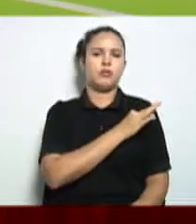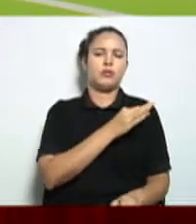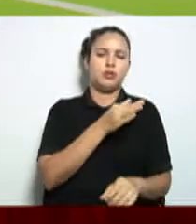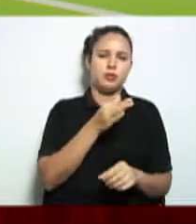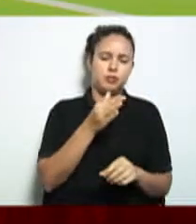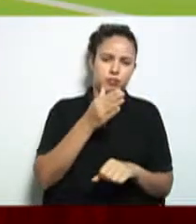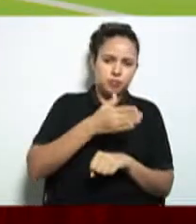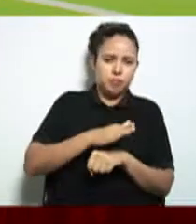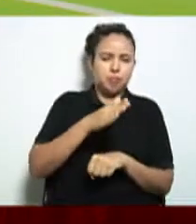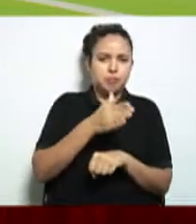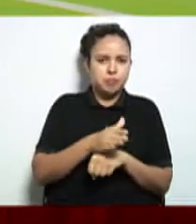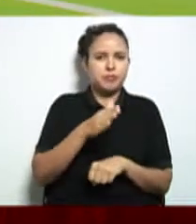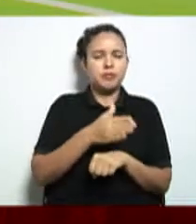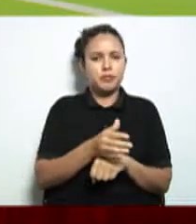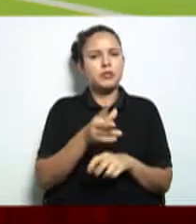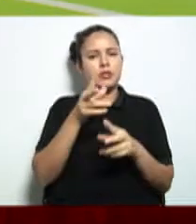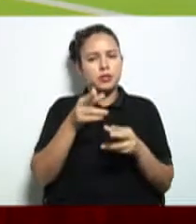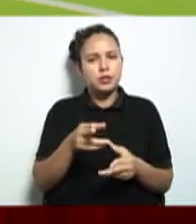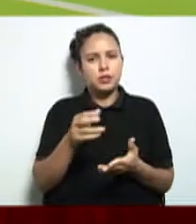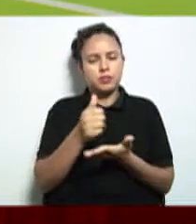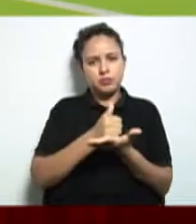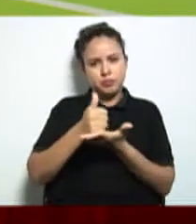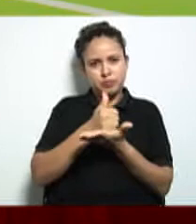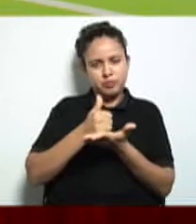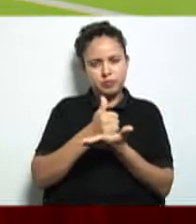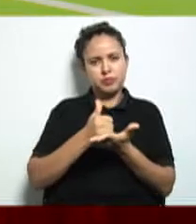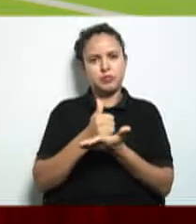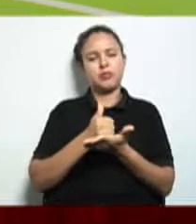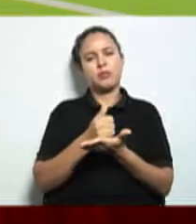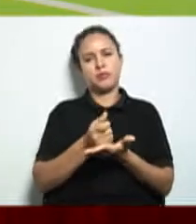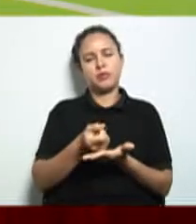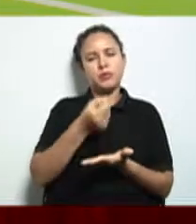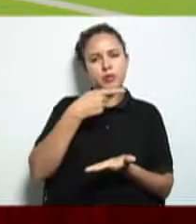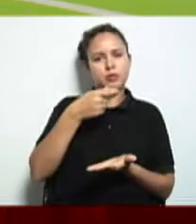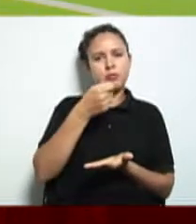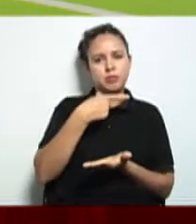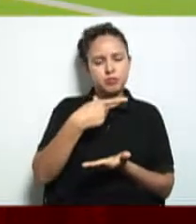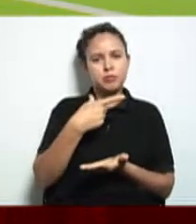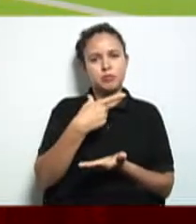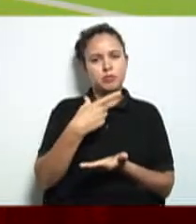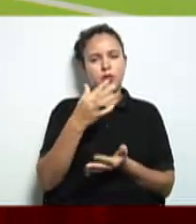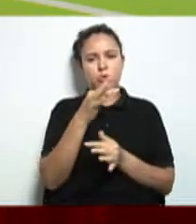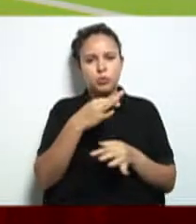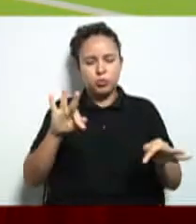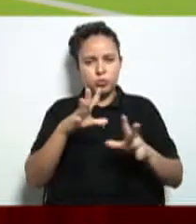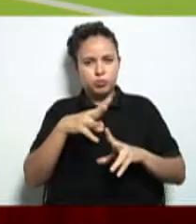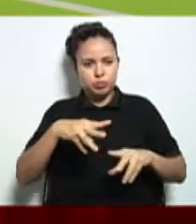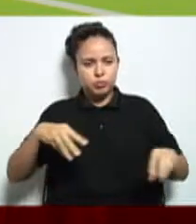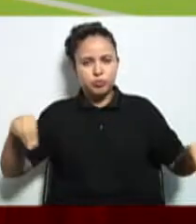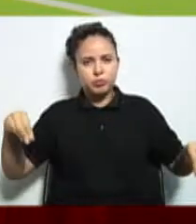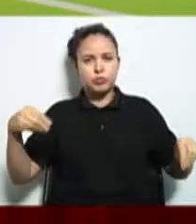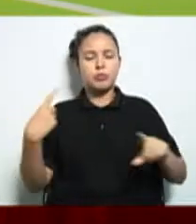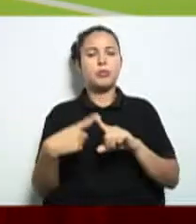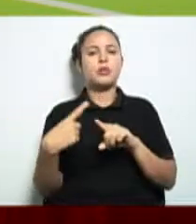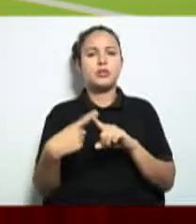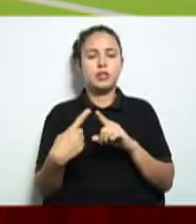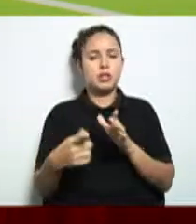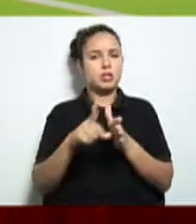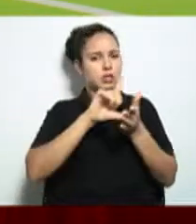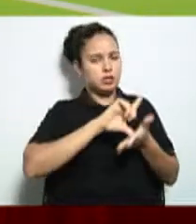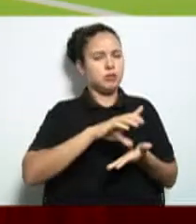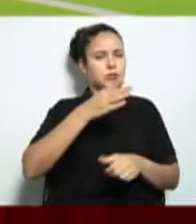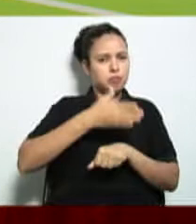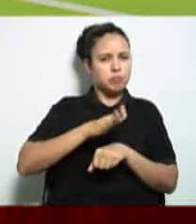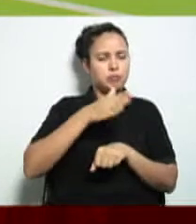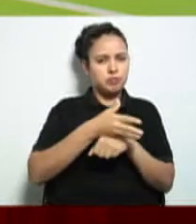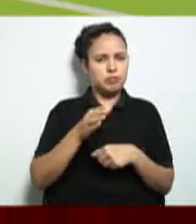gente deu o exemplo da dipirona, né? Por que ela funciona para dor? Porque ela foi testada, né? E o conhecimento científico não é uma